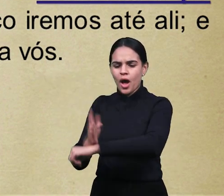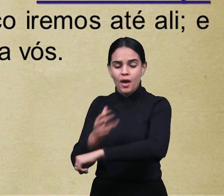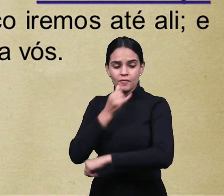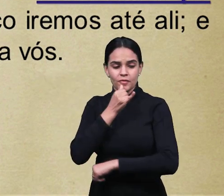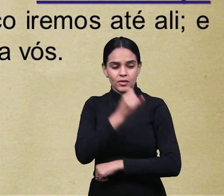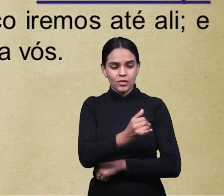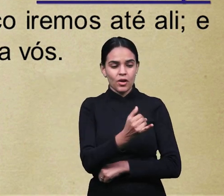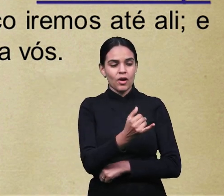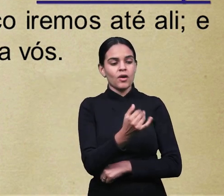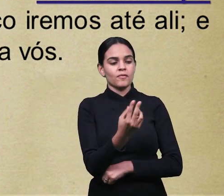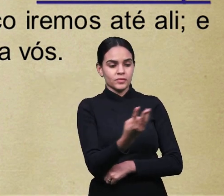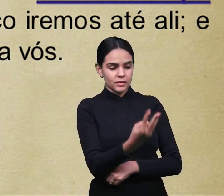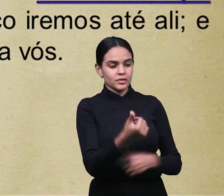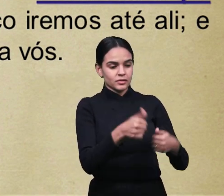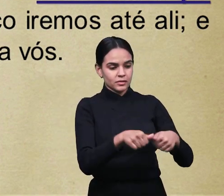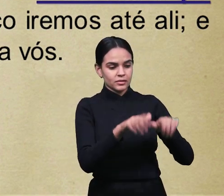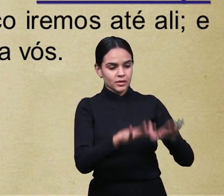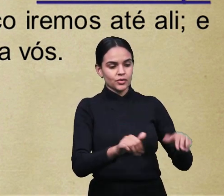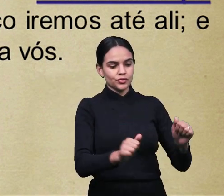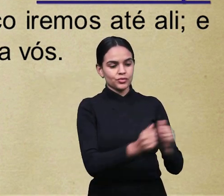aqui com o jumento. E eu